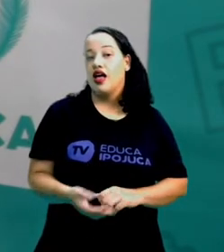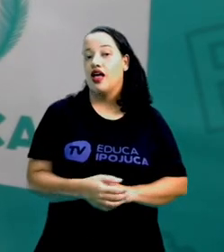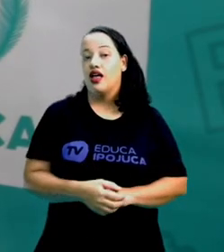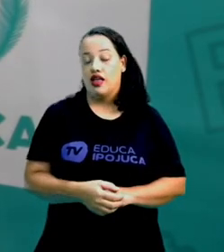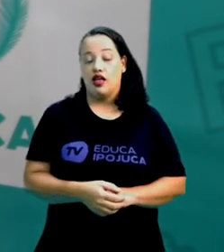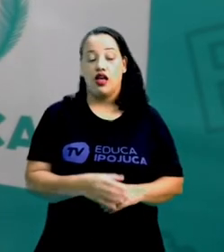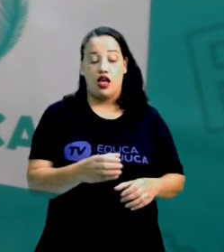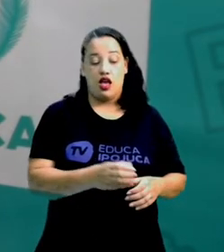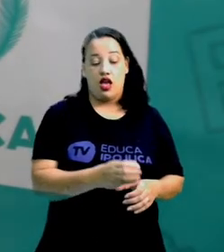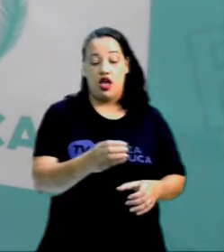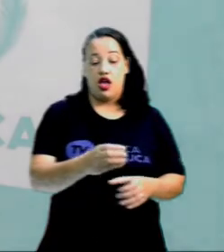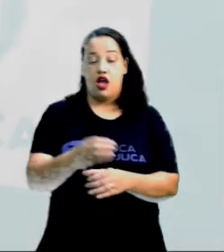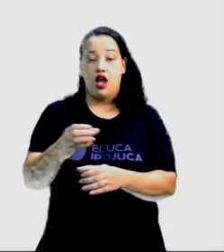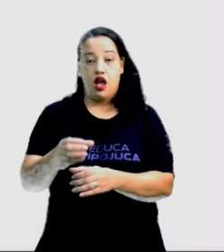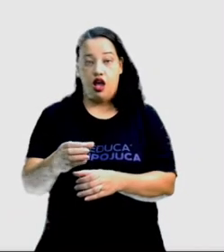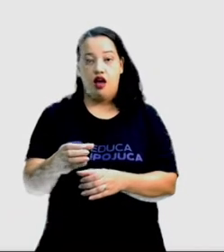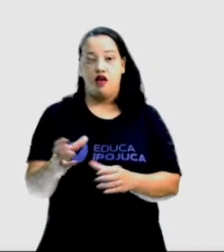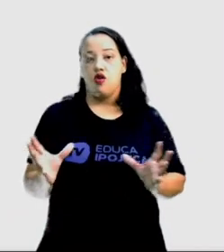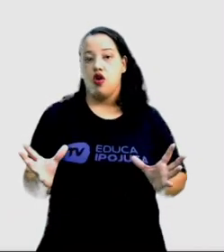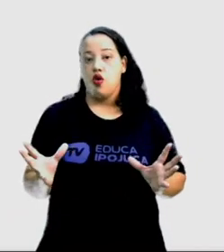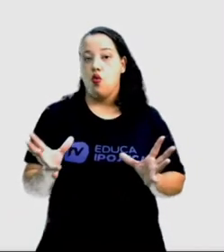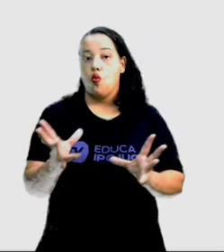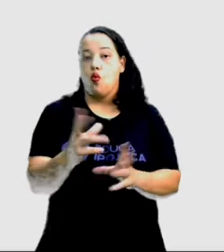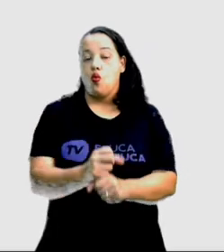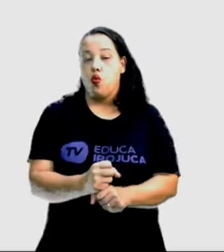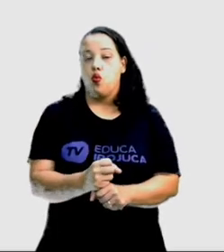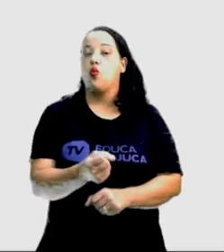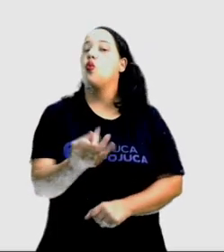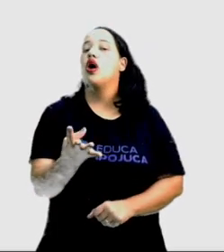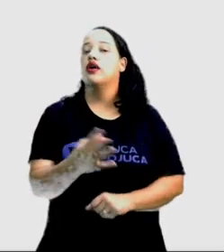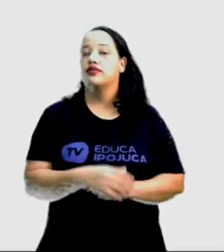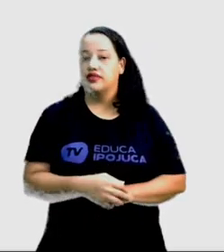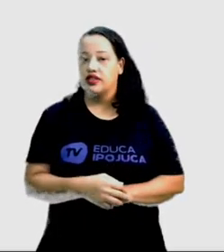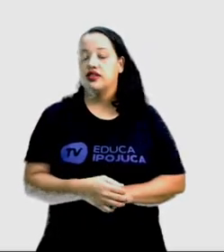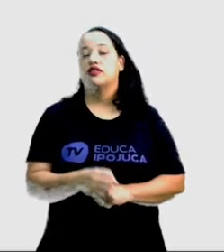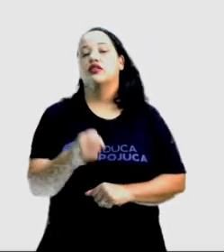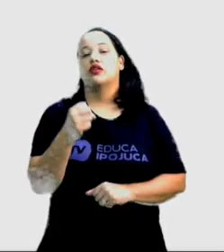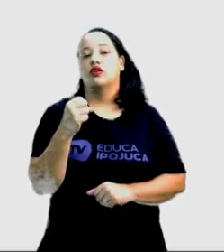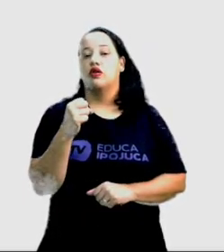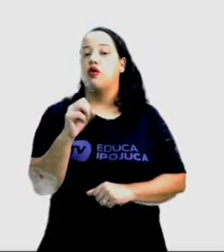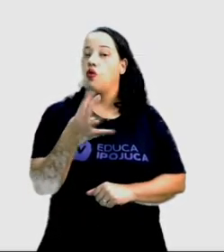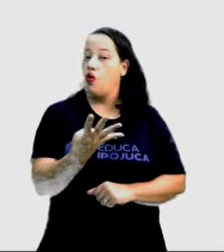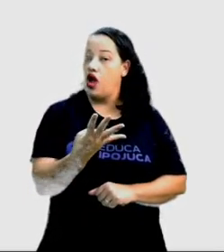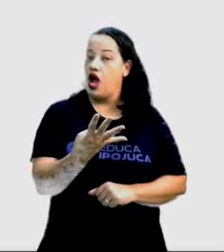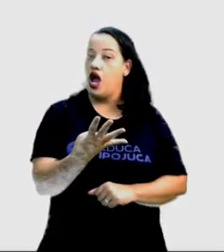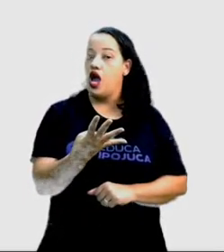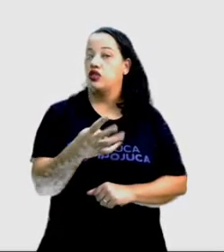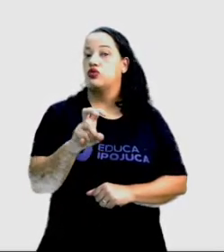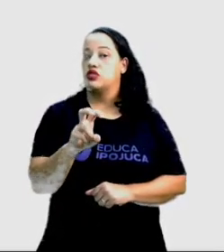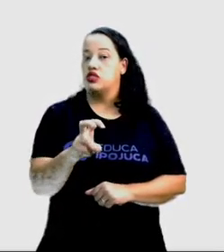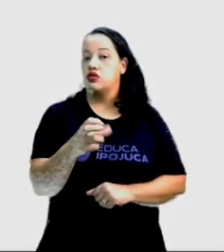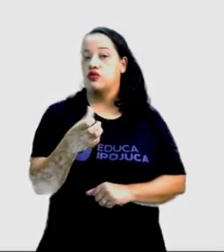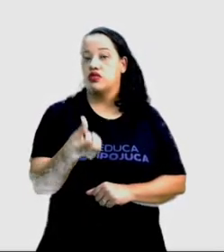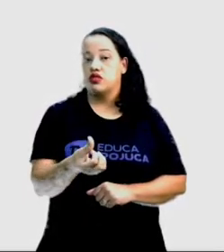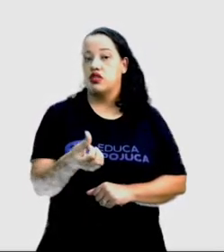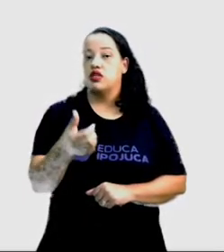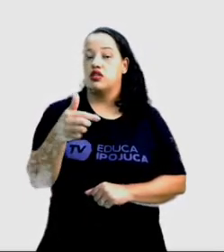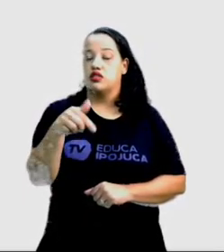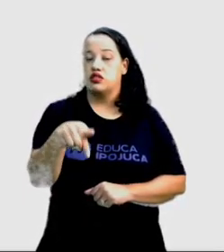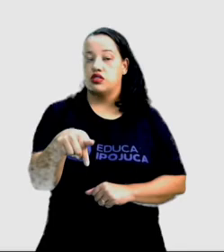há ao todo no boliche? Vamos contar? Nós temos aqui quatro, cinco,